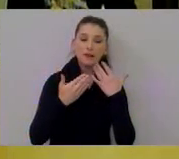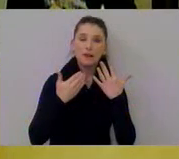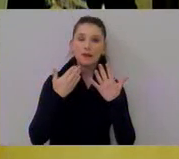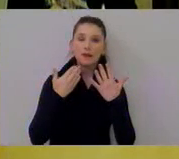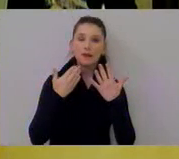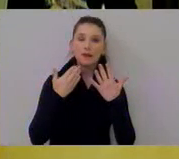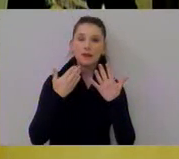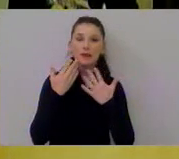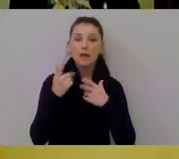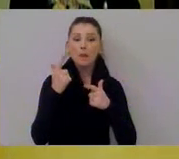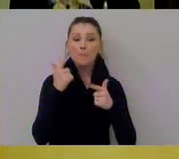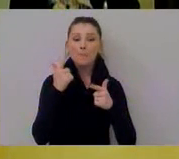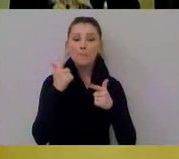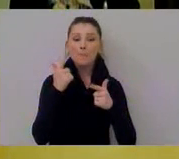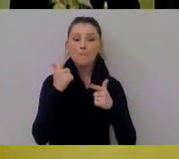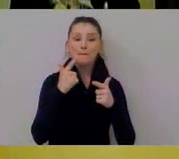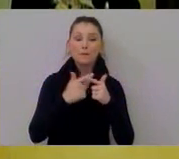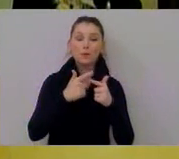dos bueiros.